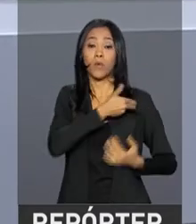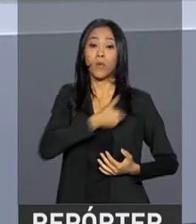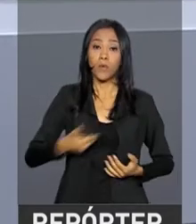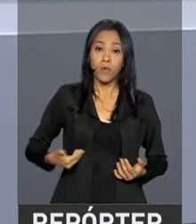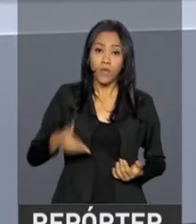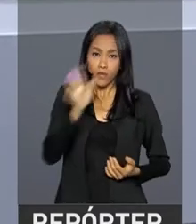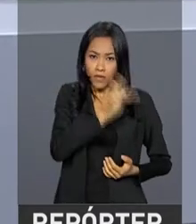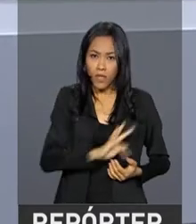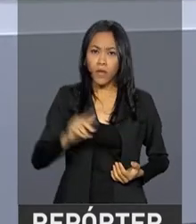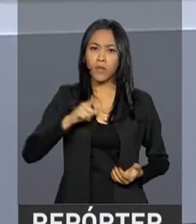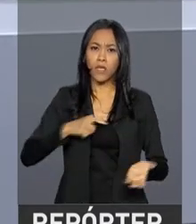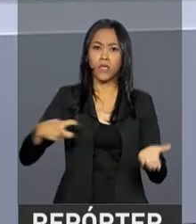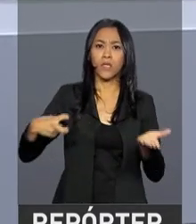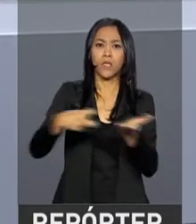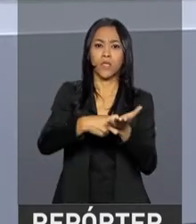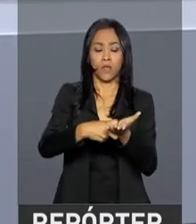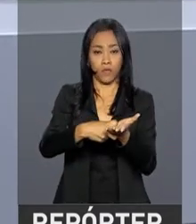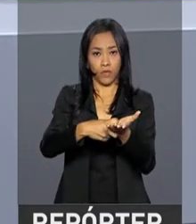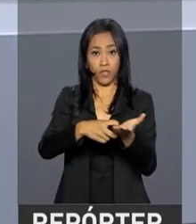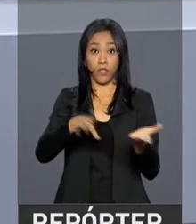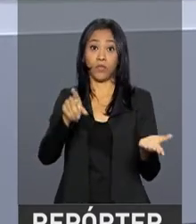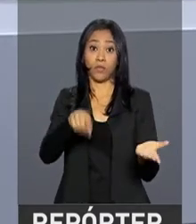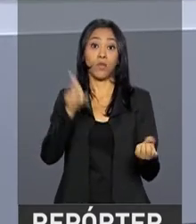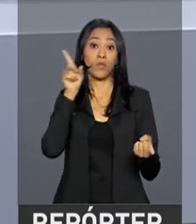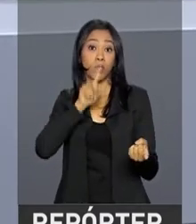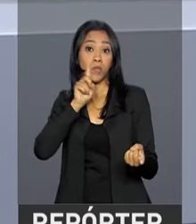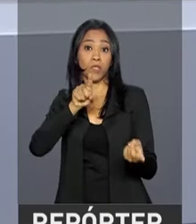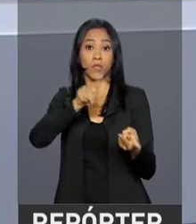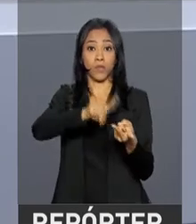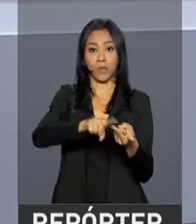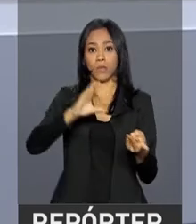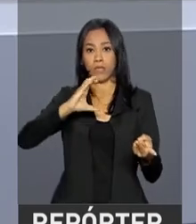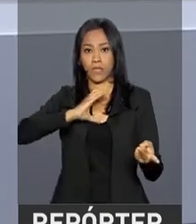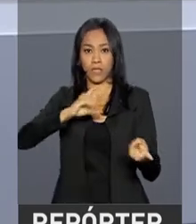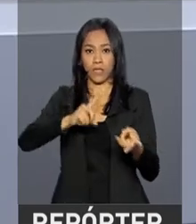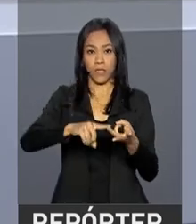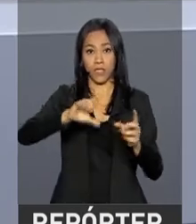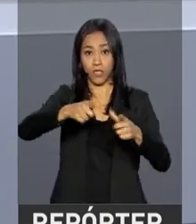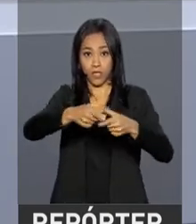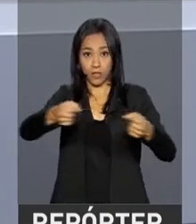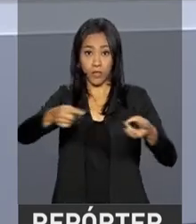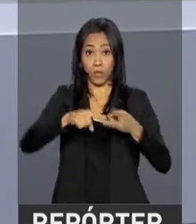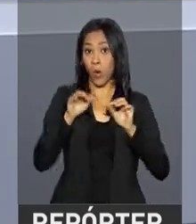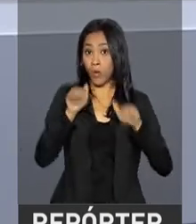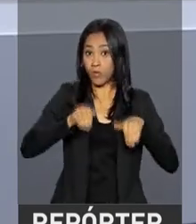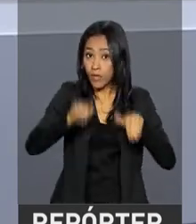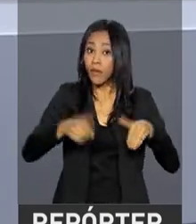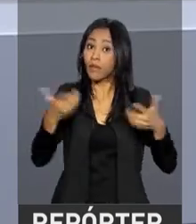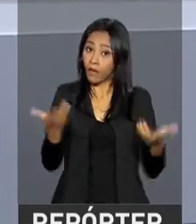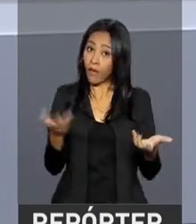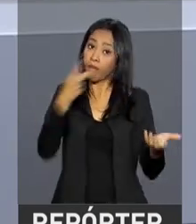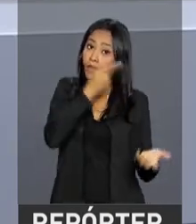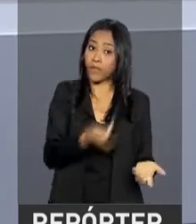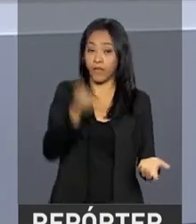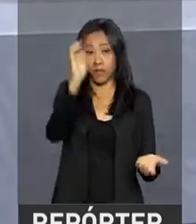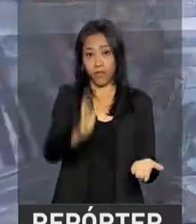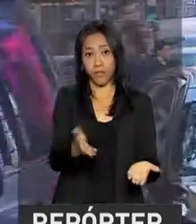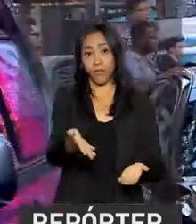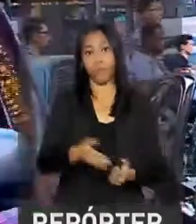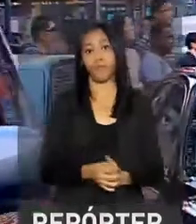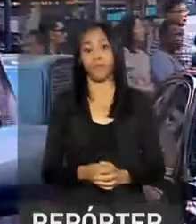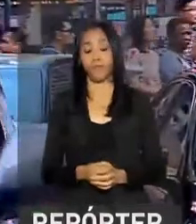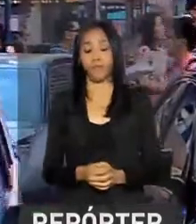o visto eletrônico para turistas dos estados unidos canadá japão e austrália que quiserem visitar o nosso país